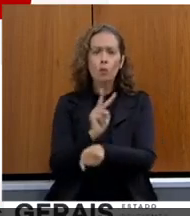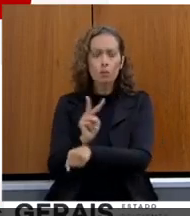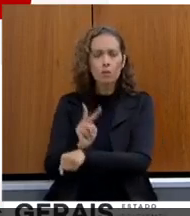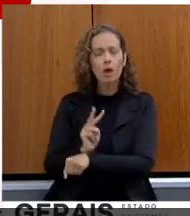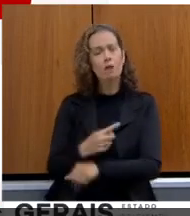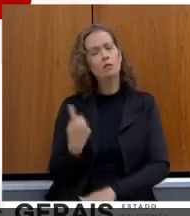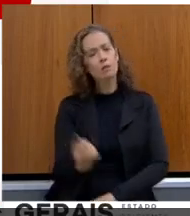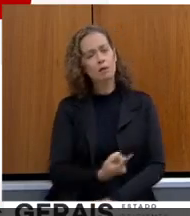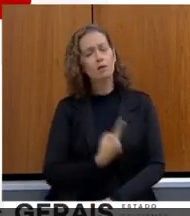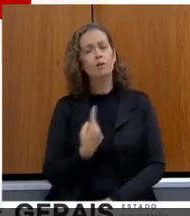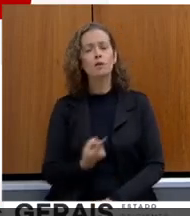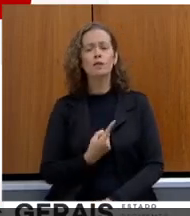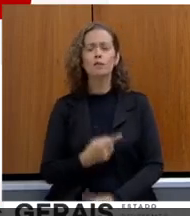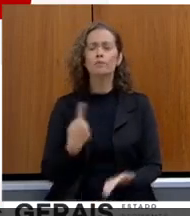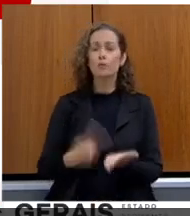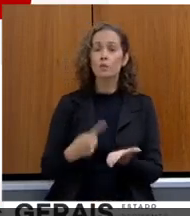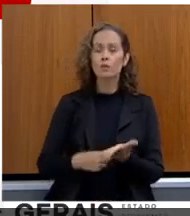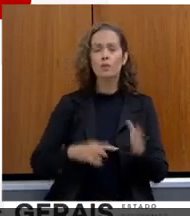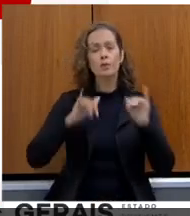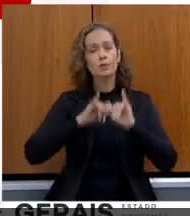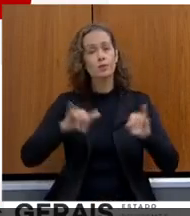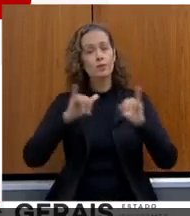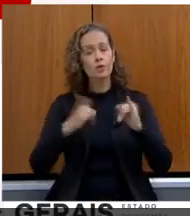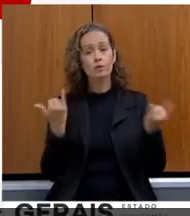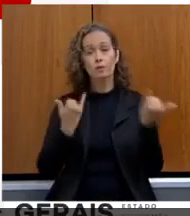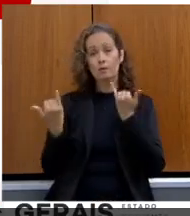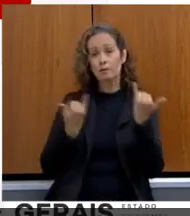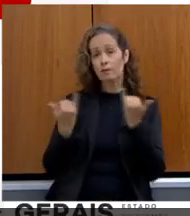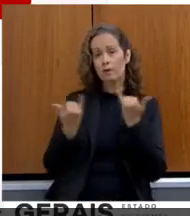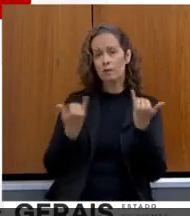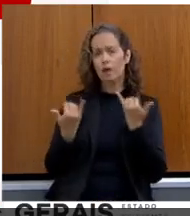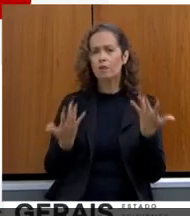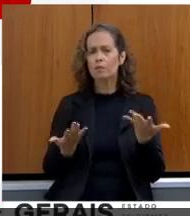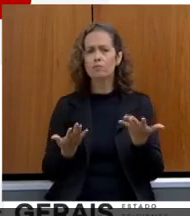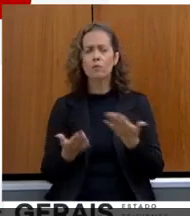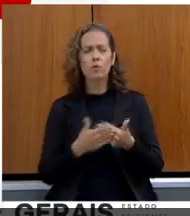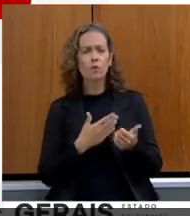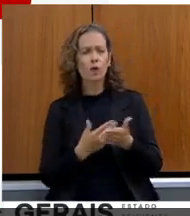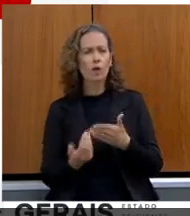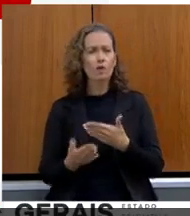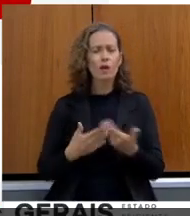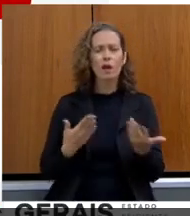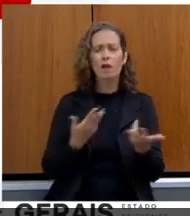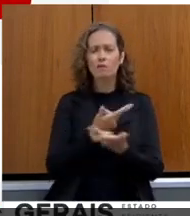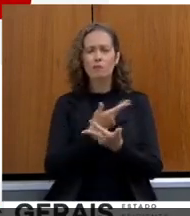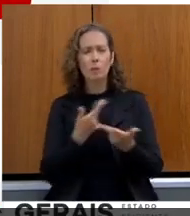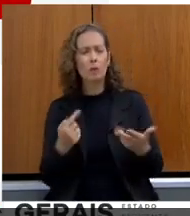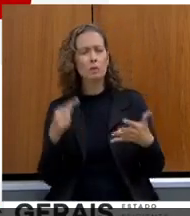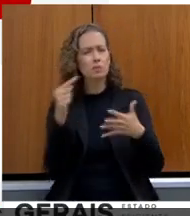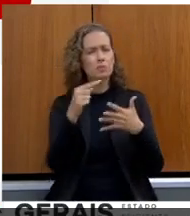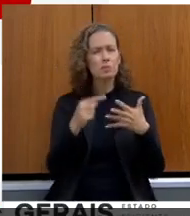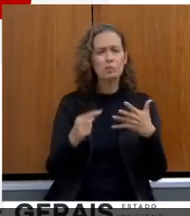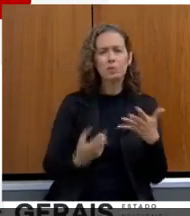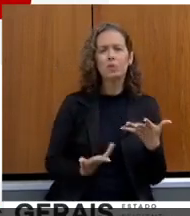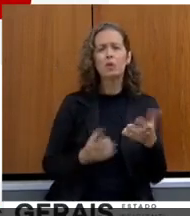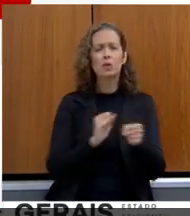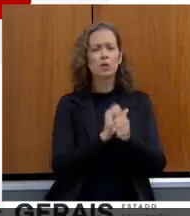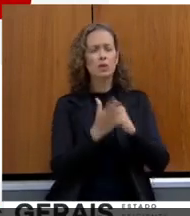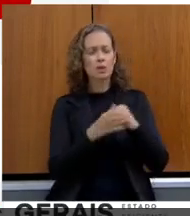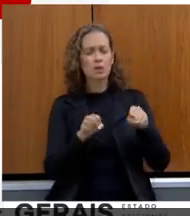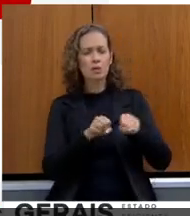de informá-los sobre as variações são qualquer questão epidemiológica em relação a estas escolas é fundamental